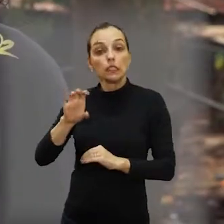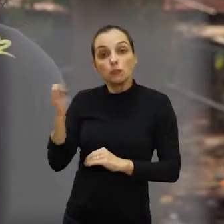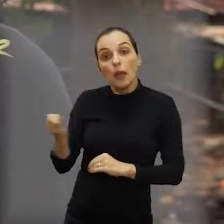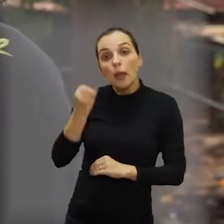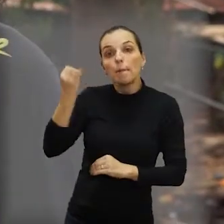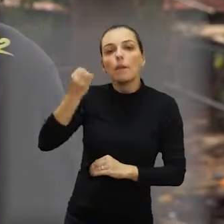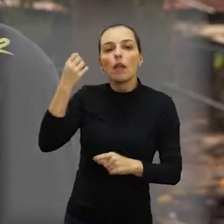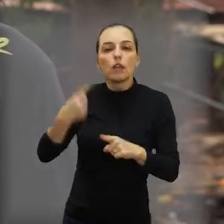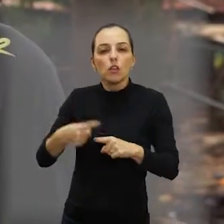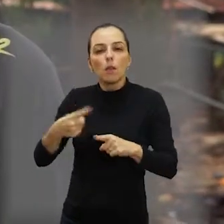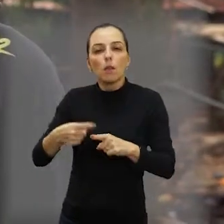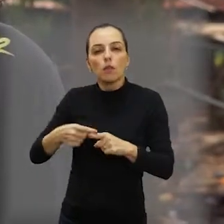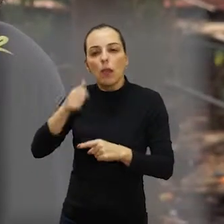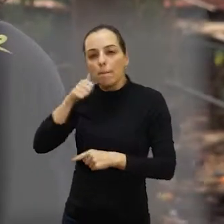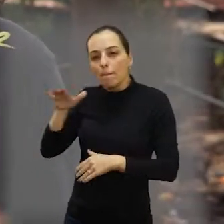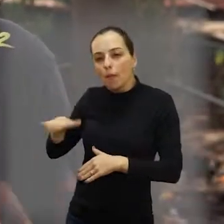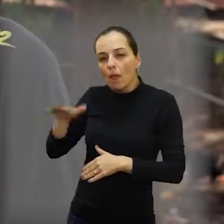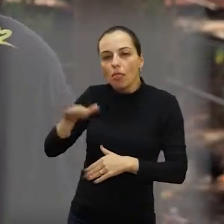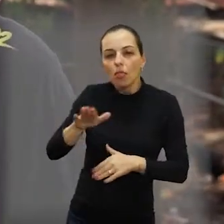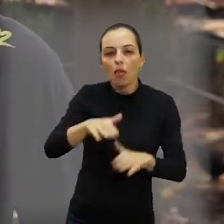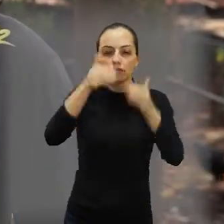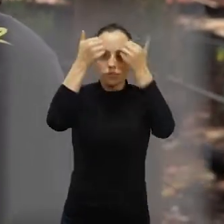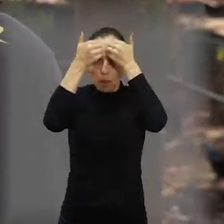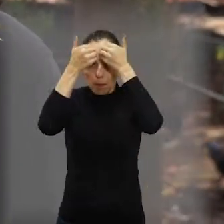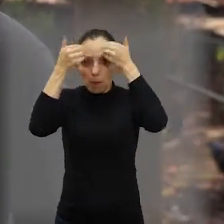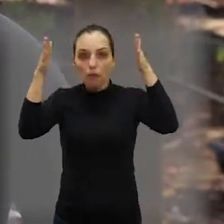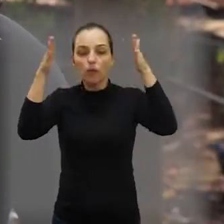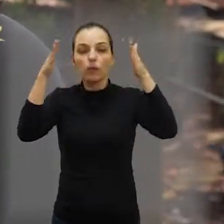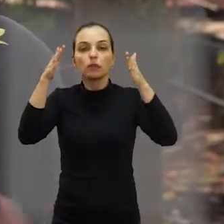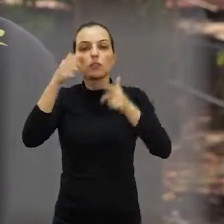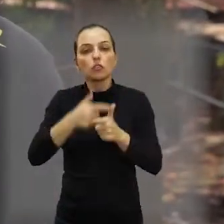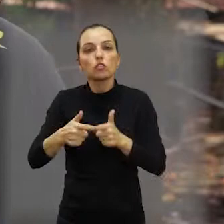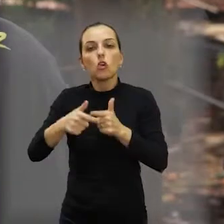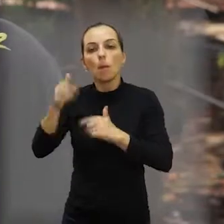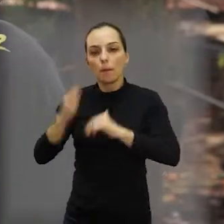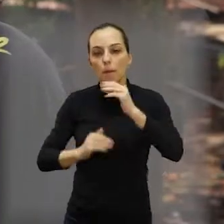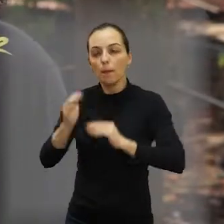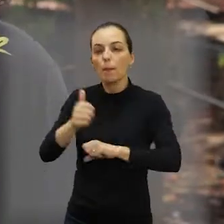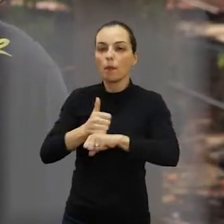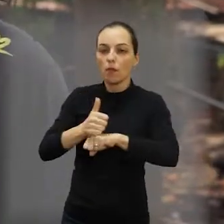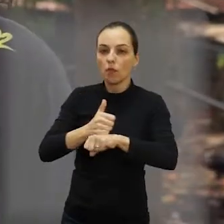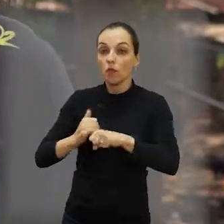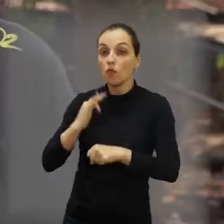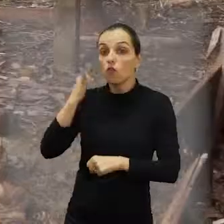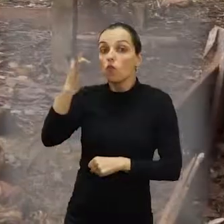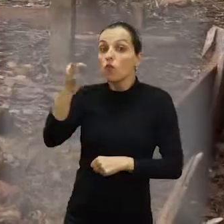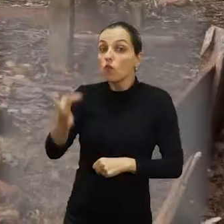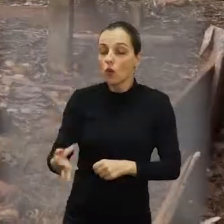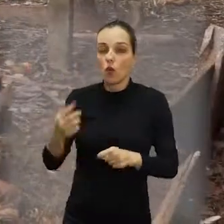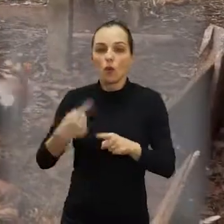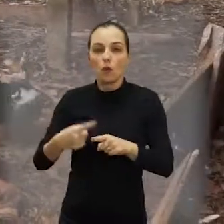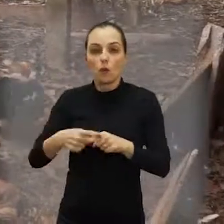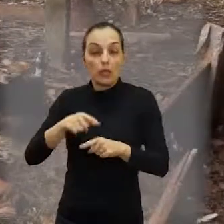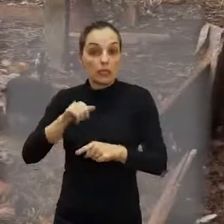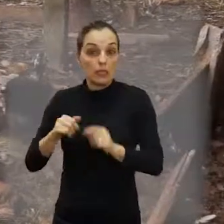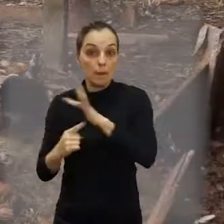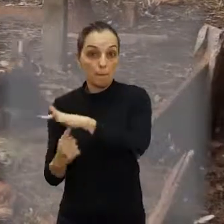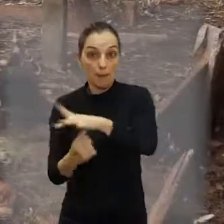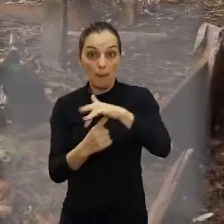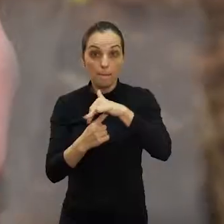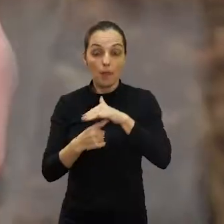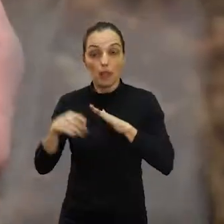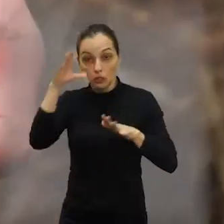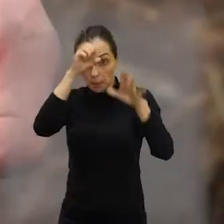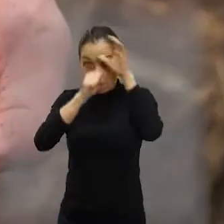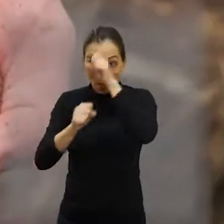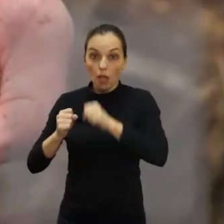que pareça, isso vai ajudar elas a ampliar a visão delas até para um futuro profissional, né? Porque às vezes algumas meninas gostam